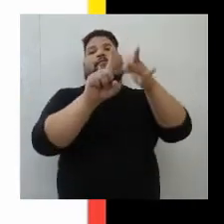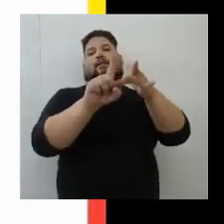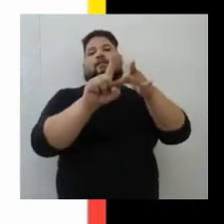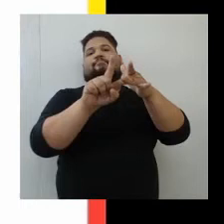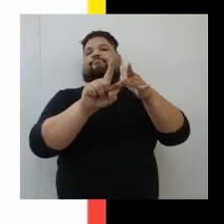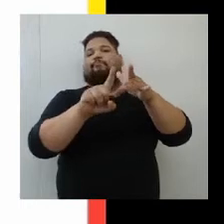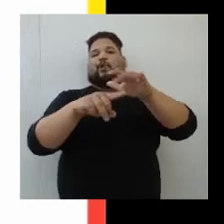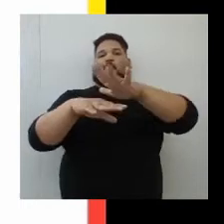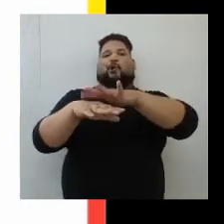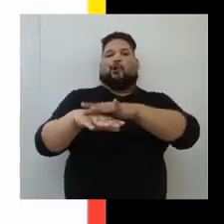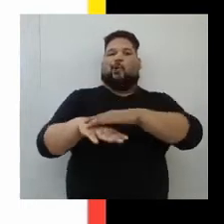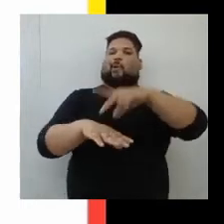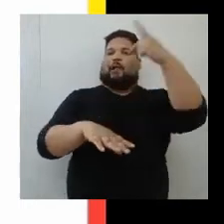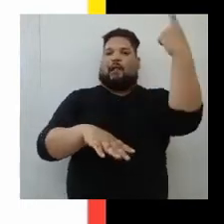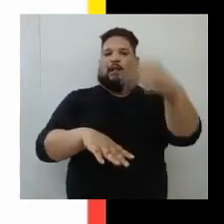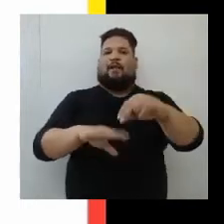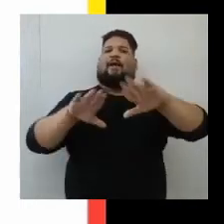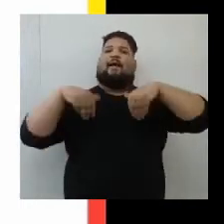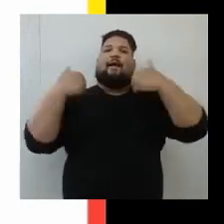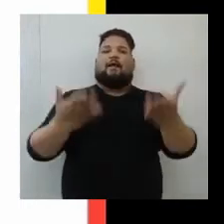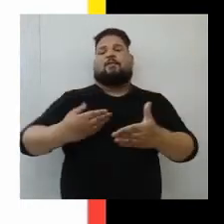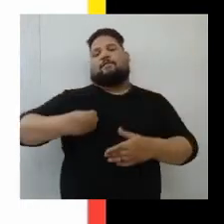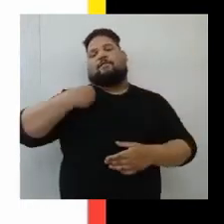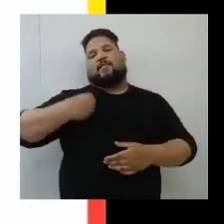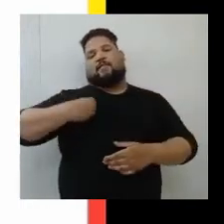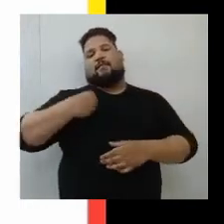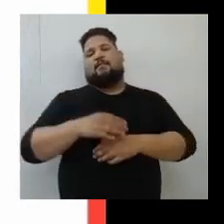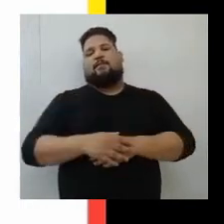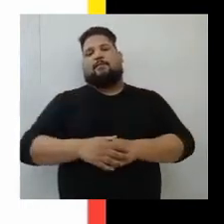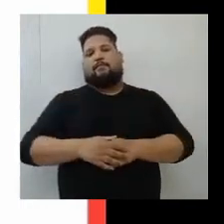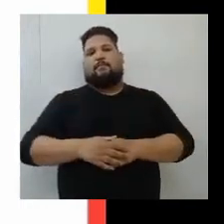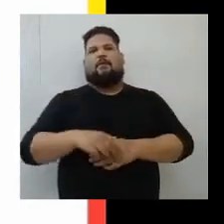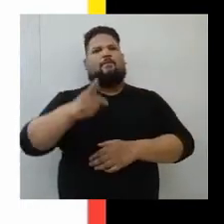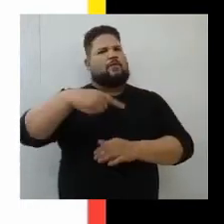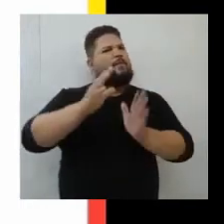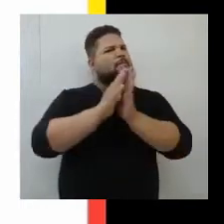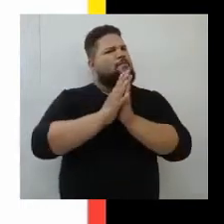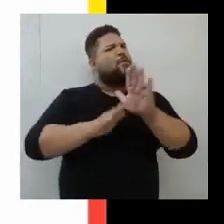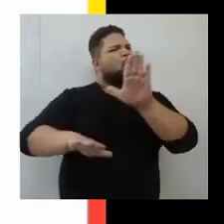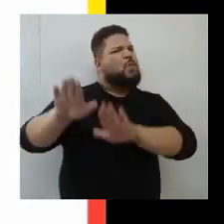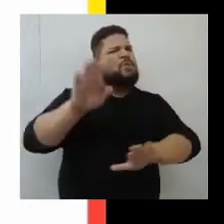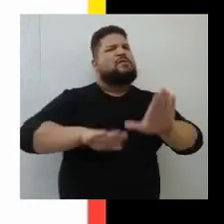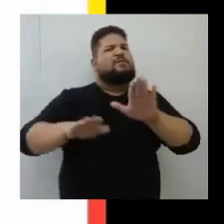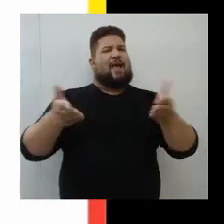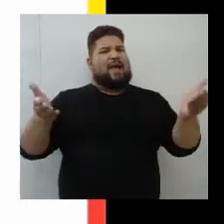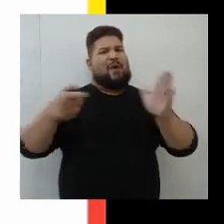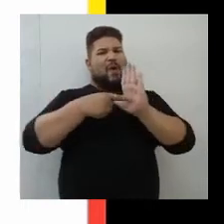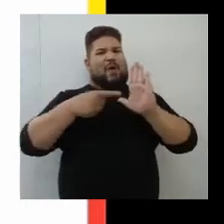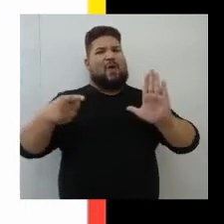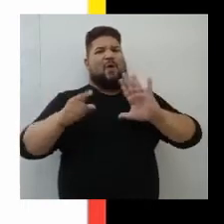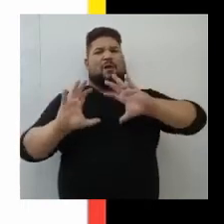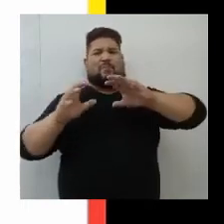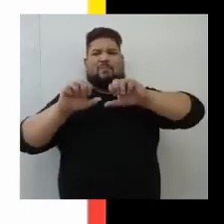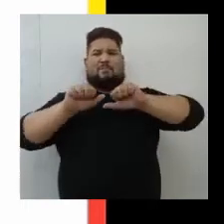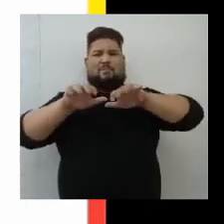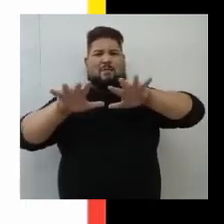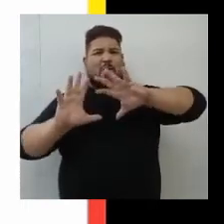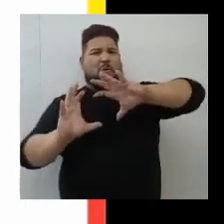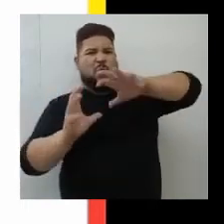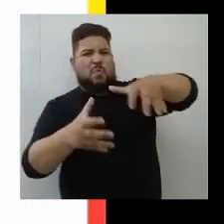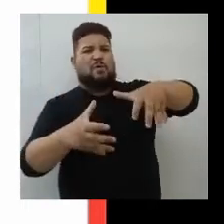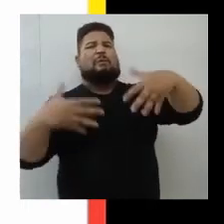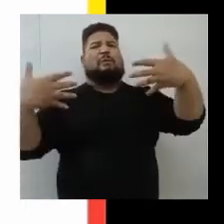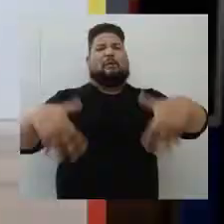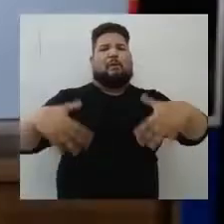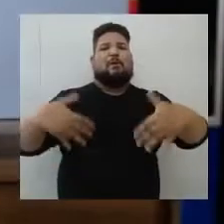que apareceram e permanecem até hoje. Se cuida, gente. A gente está vivendo um período de pandemia. Mas se a gente